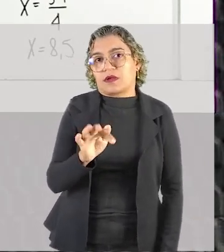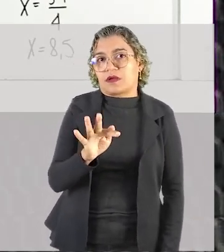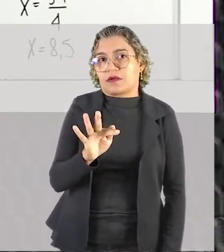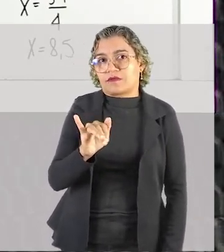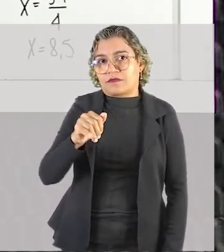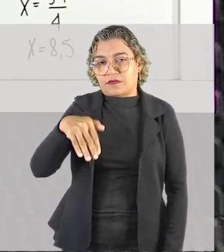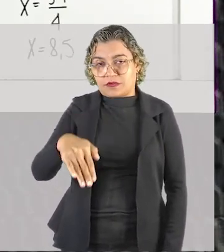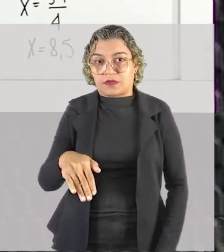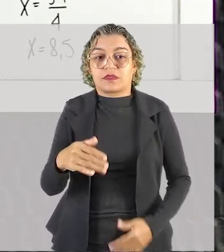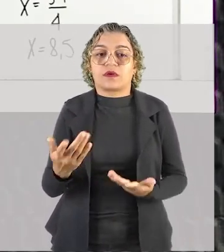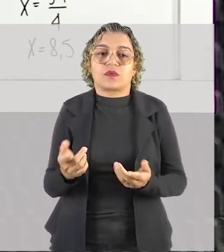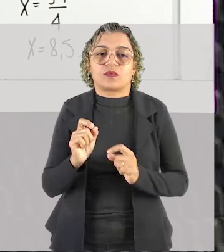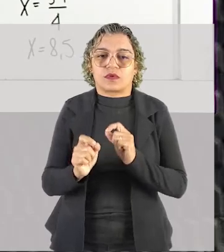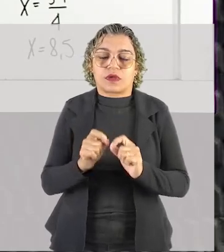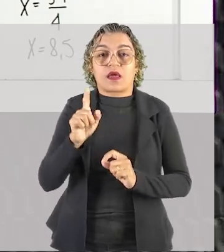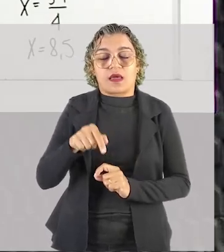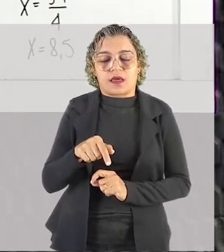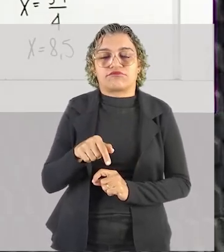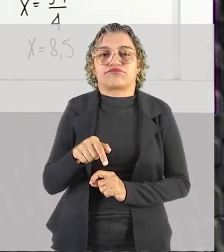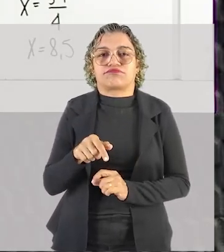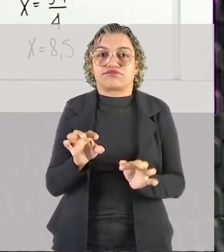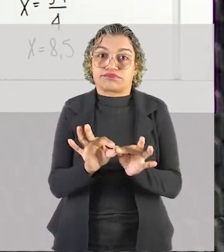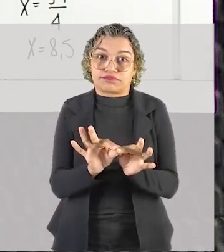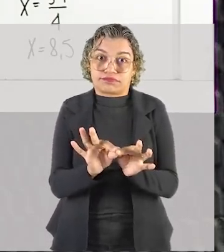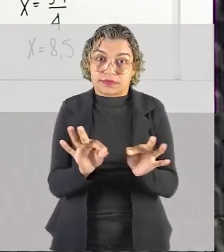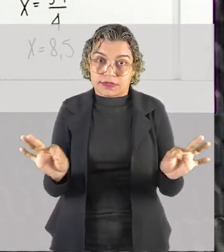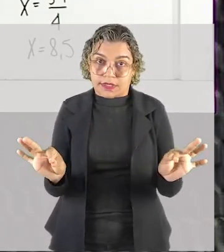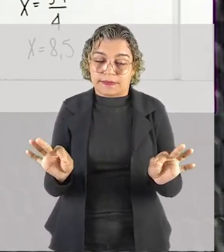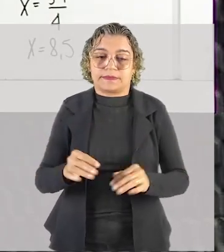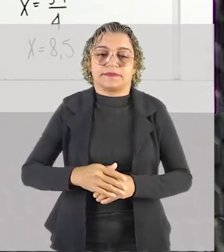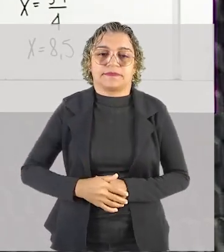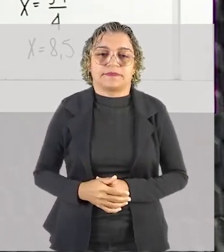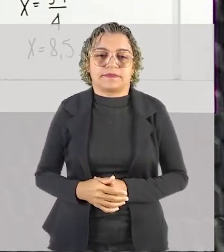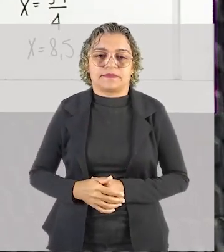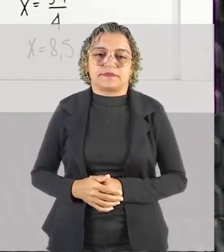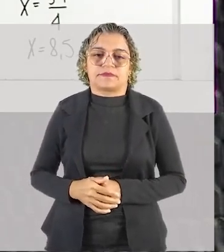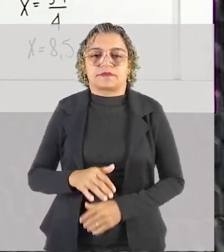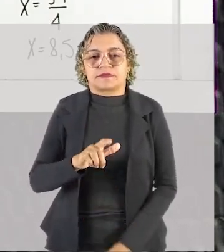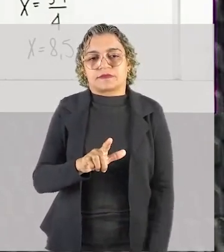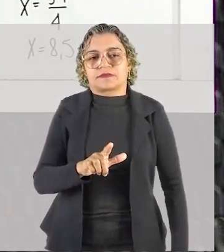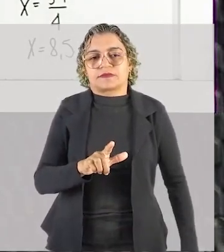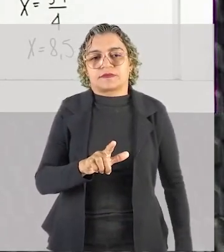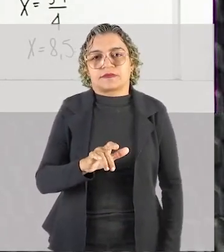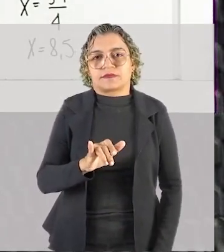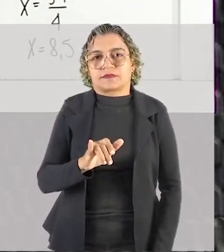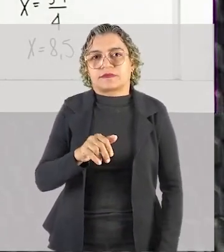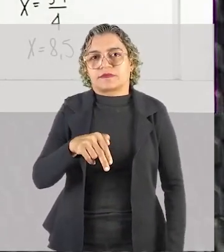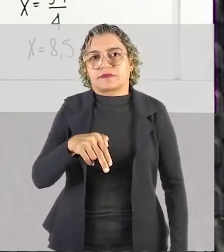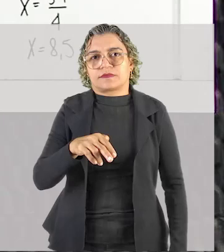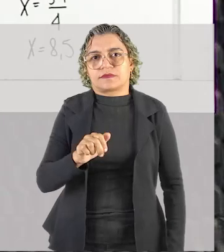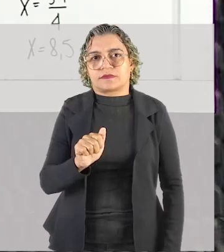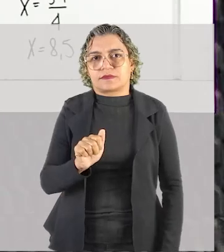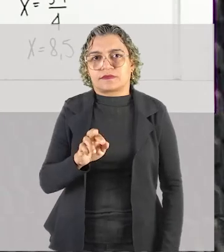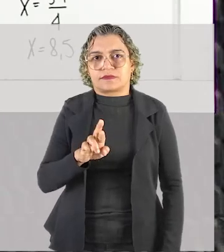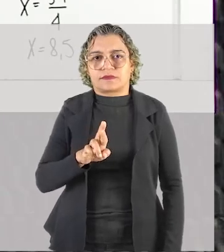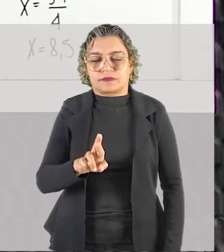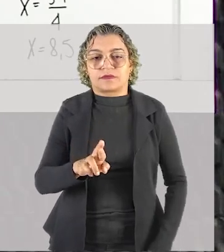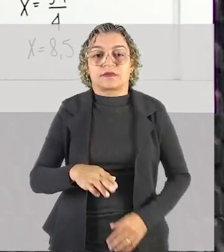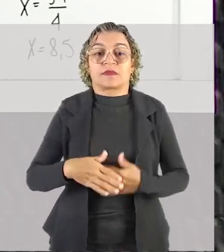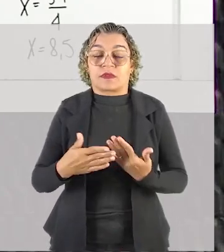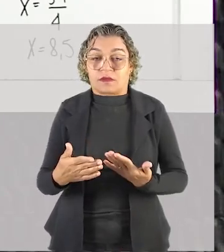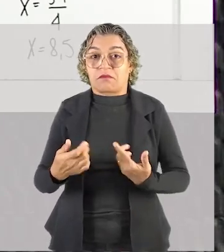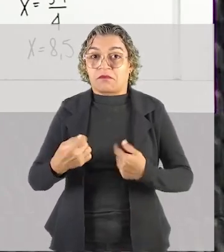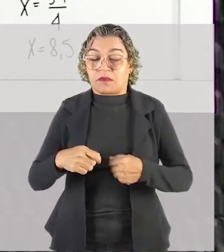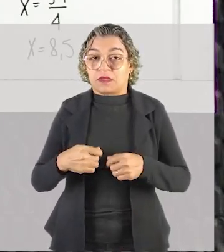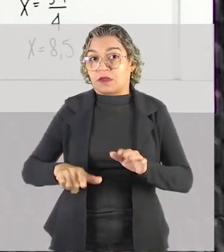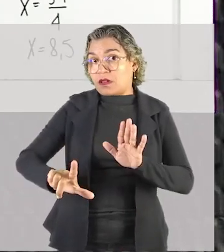linear. Tá? Então, deixa eu apagar aqui para a gente ter espaço para responder o exercício. Olha só. Então, ele quer também a